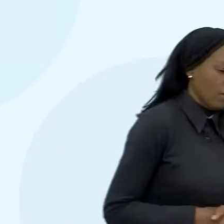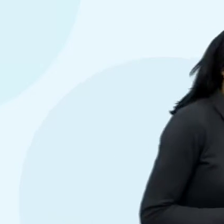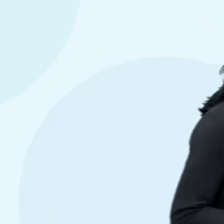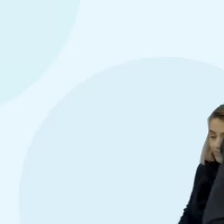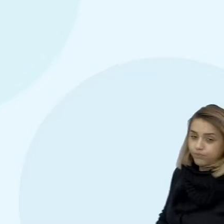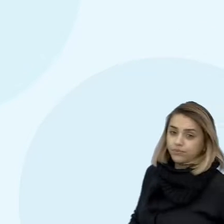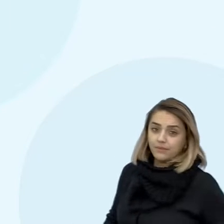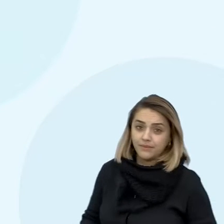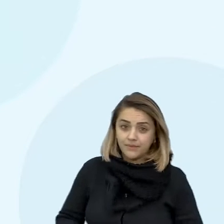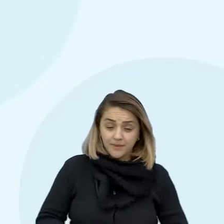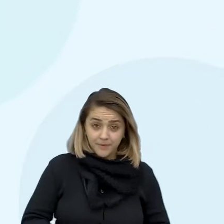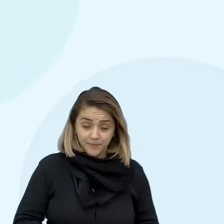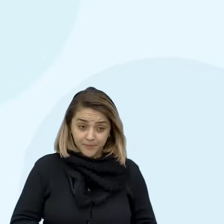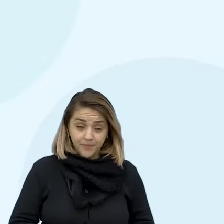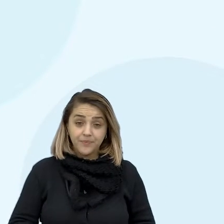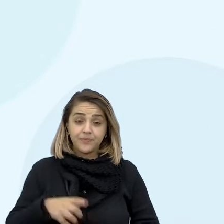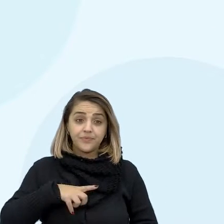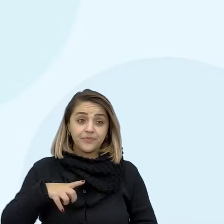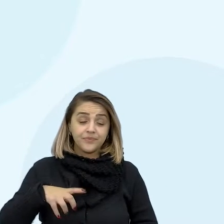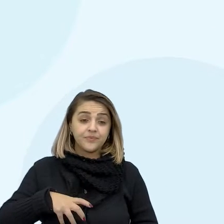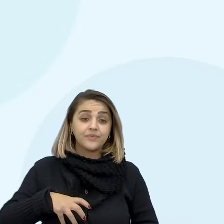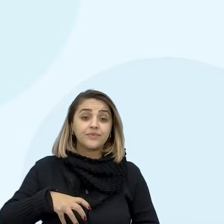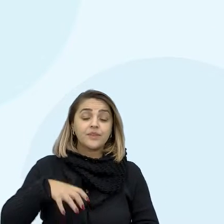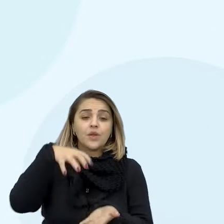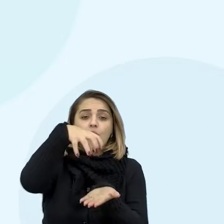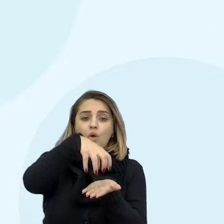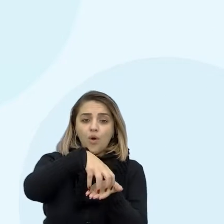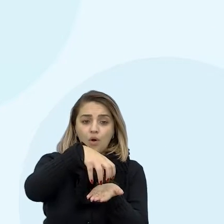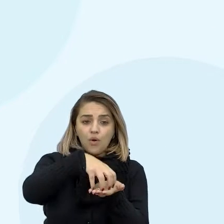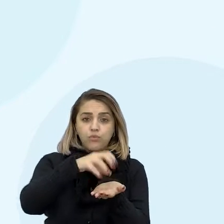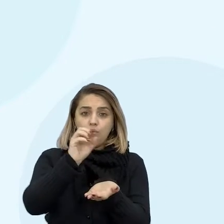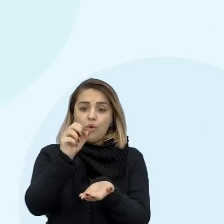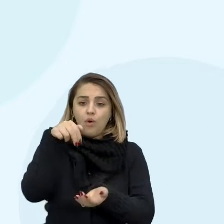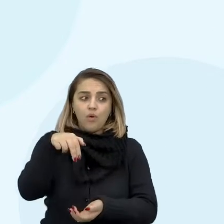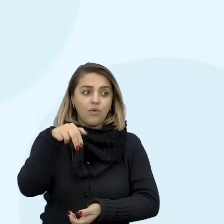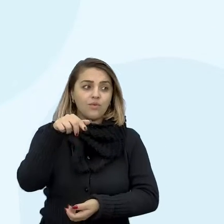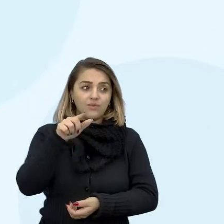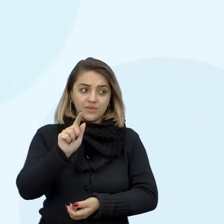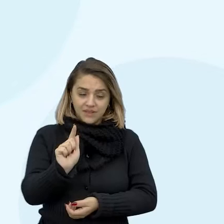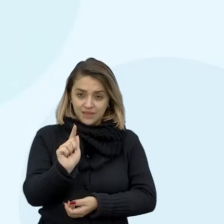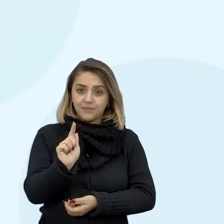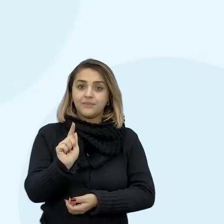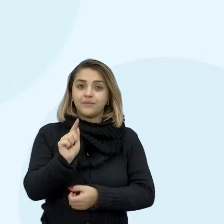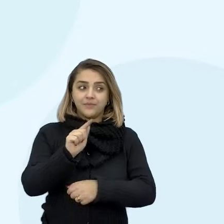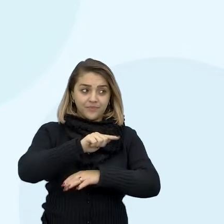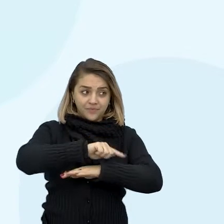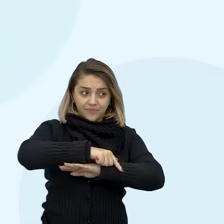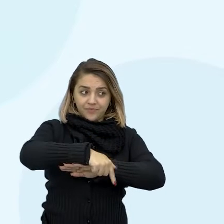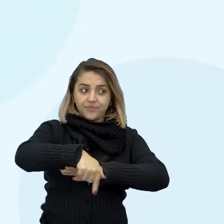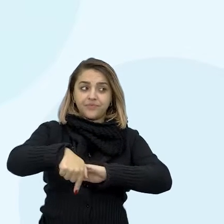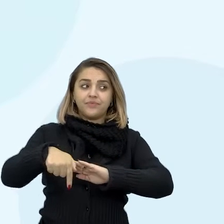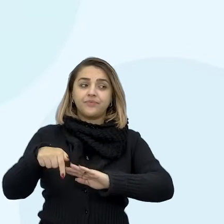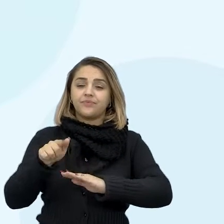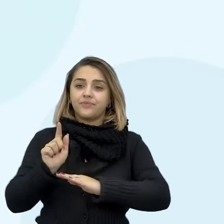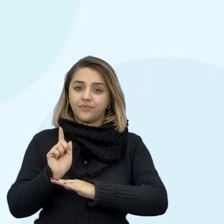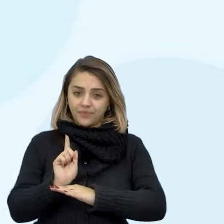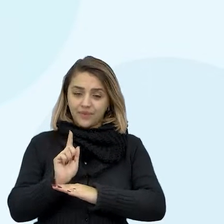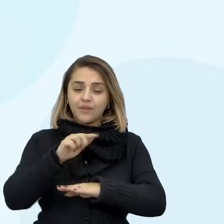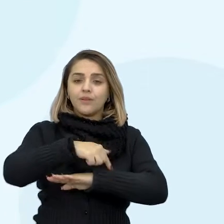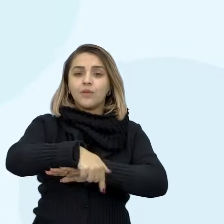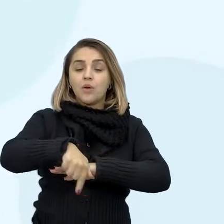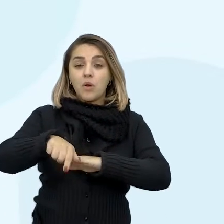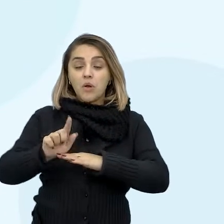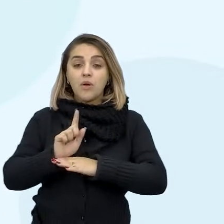ONGs são organizações não governamentais. São entidades